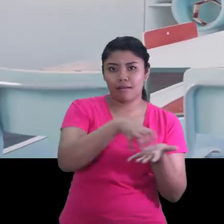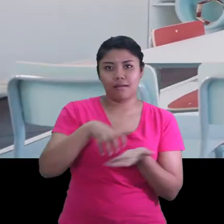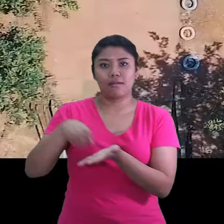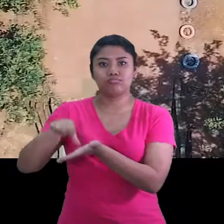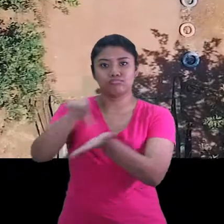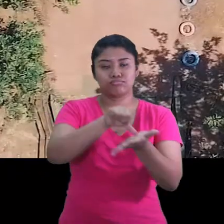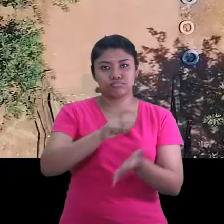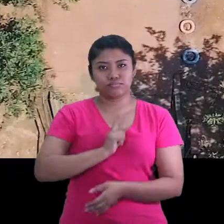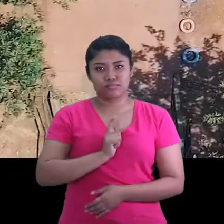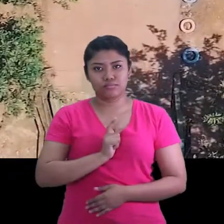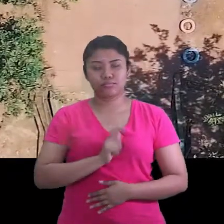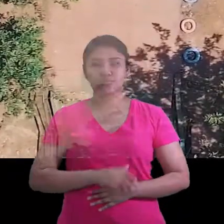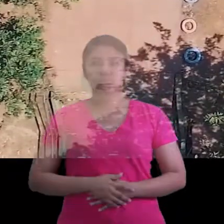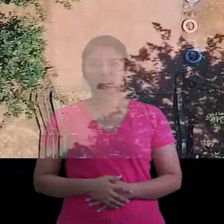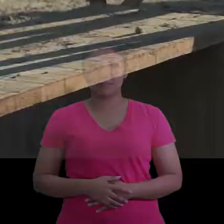atuou.